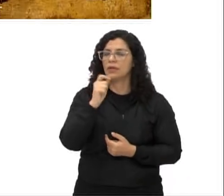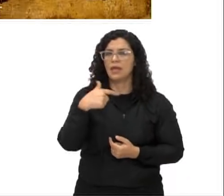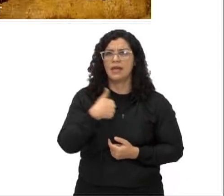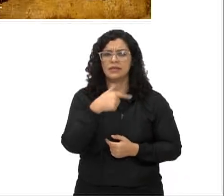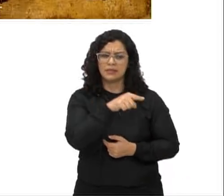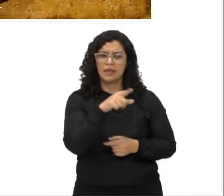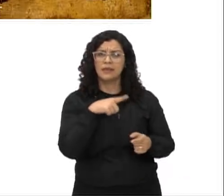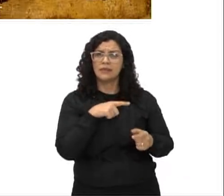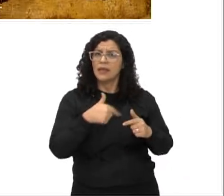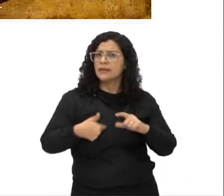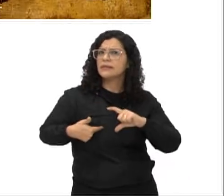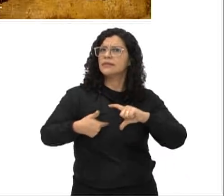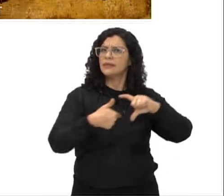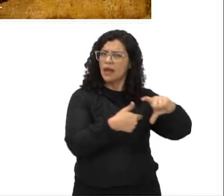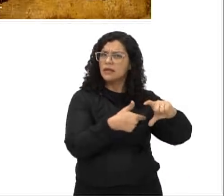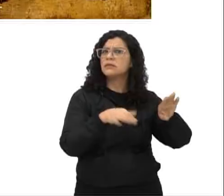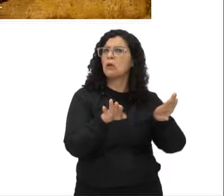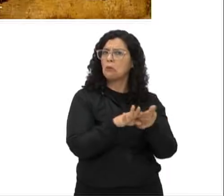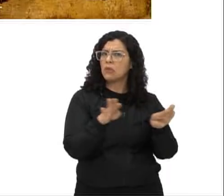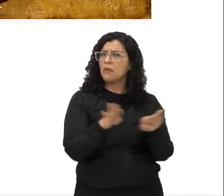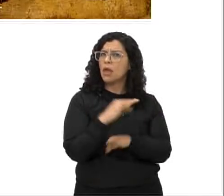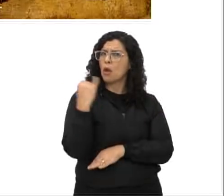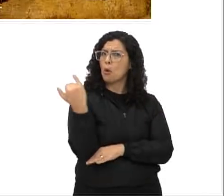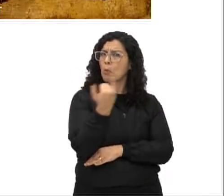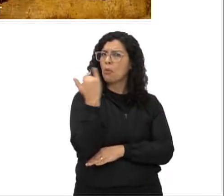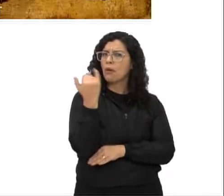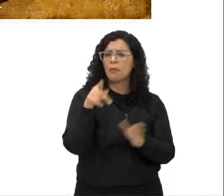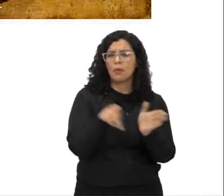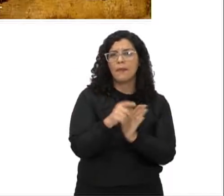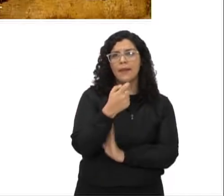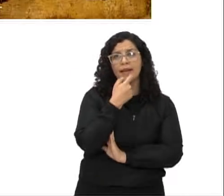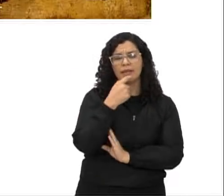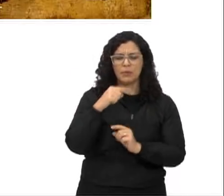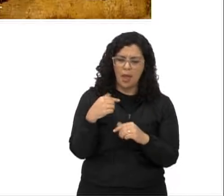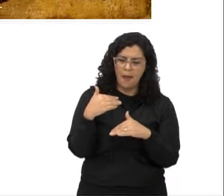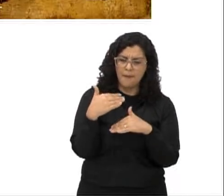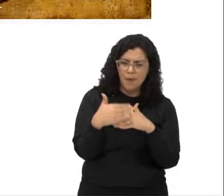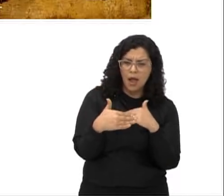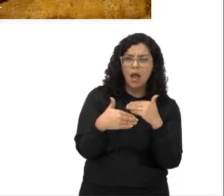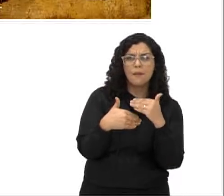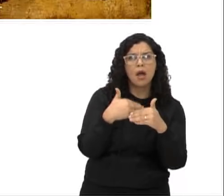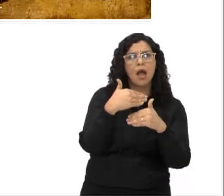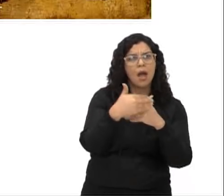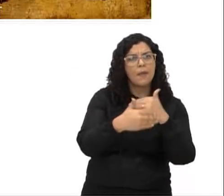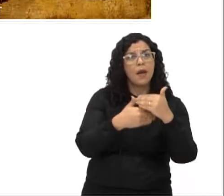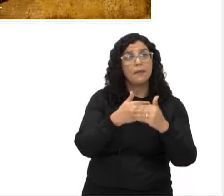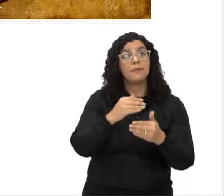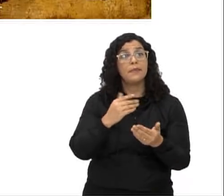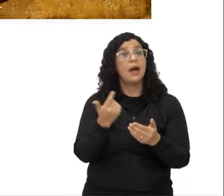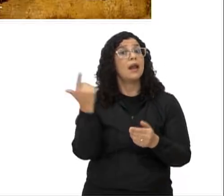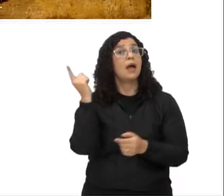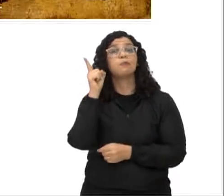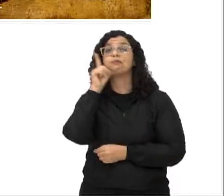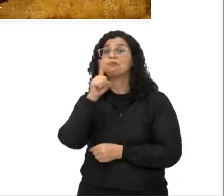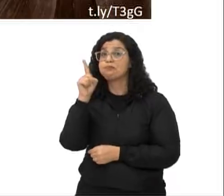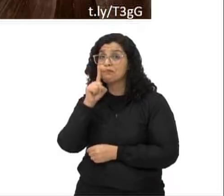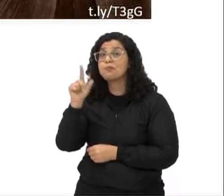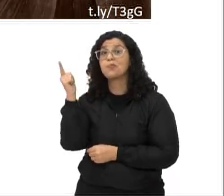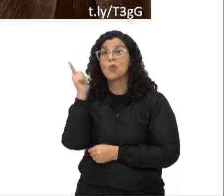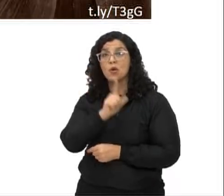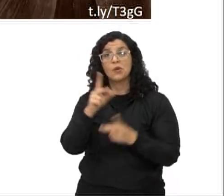esse jogo se tornou uma tradição e foi seguido mais tarde lá nos Estados Unidos.